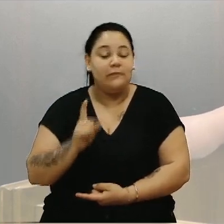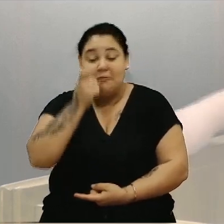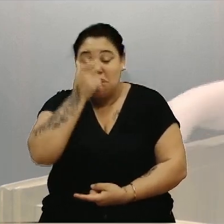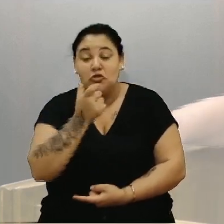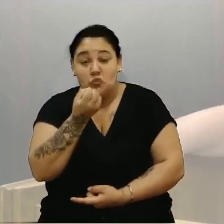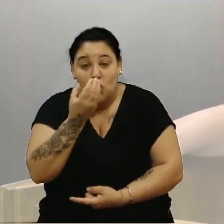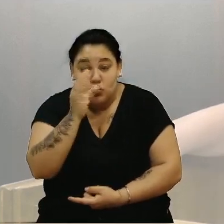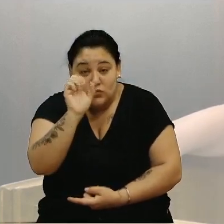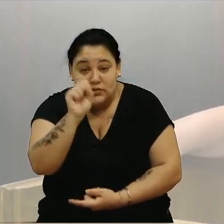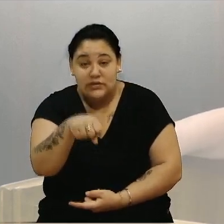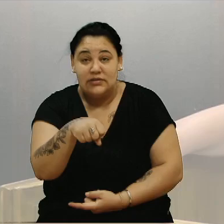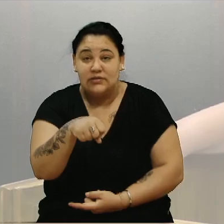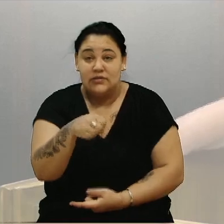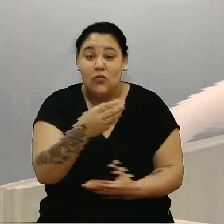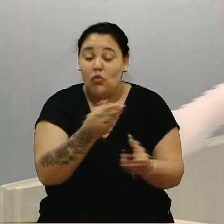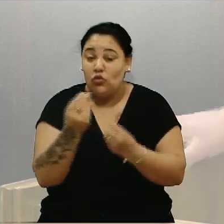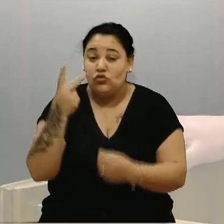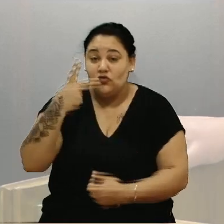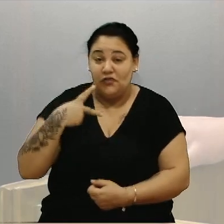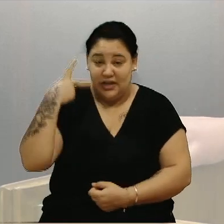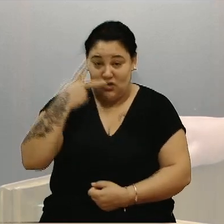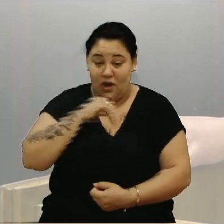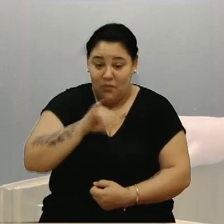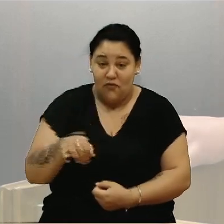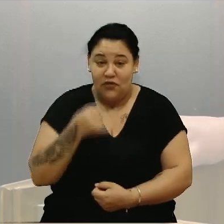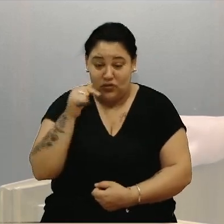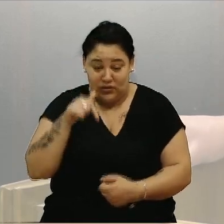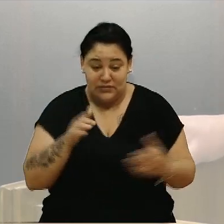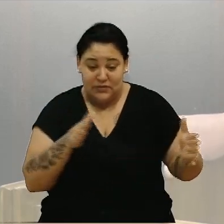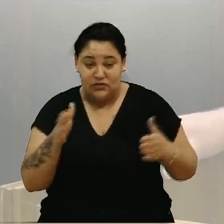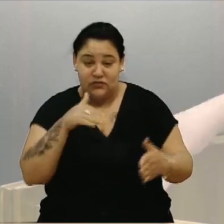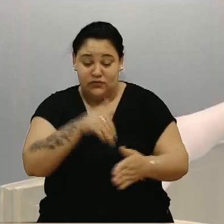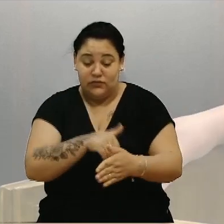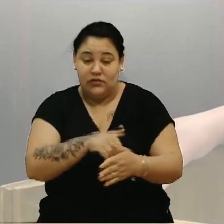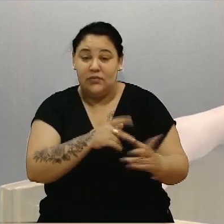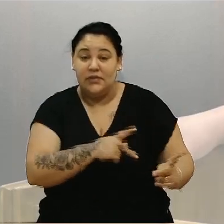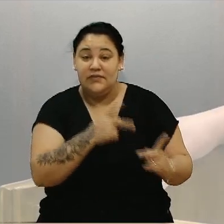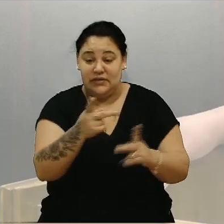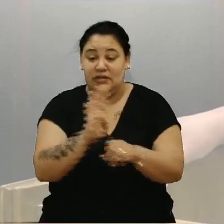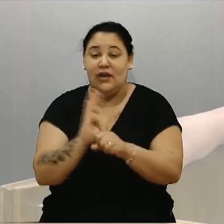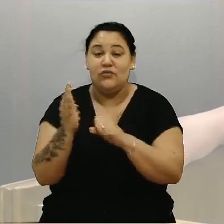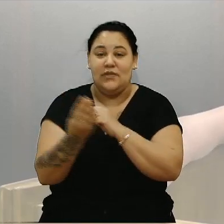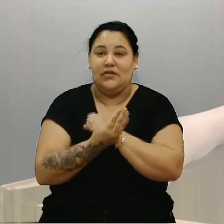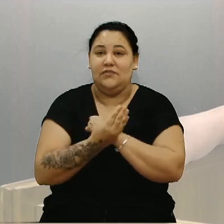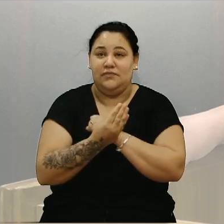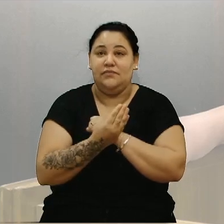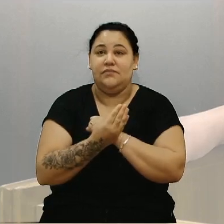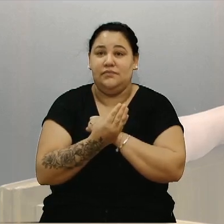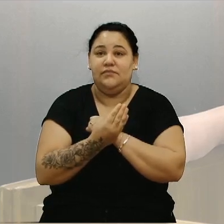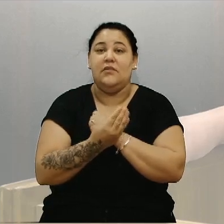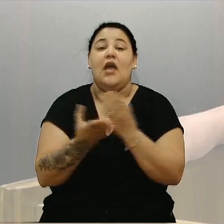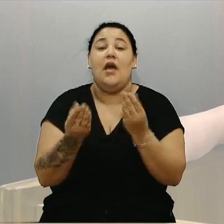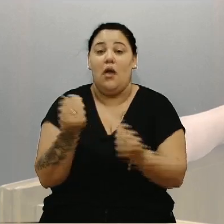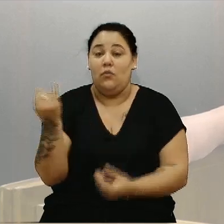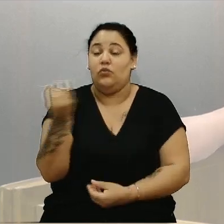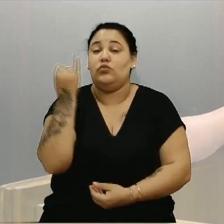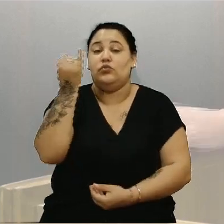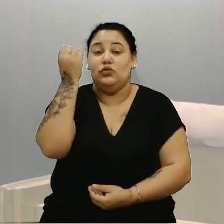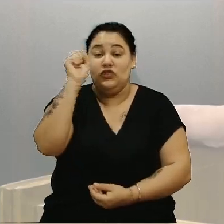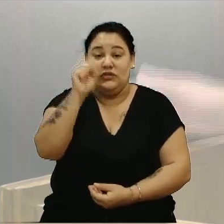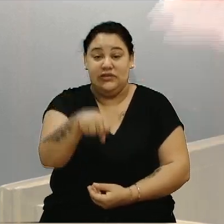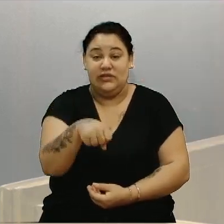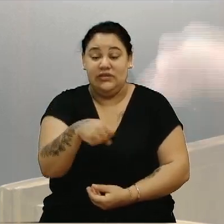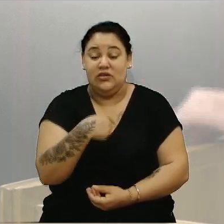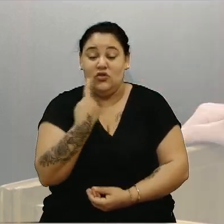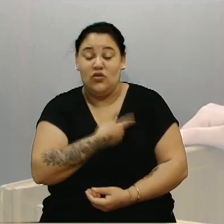muitos vereadores tenham aproveitado nessa eleição para visitar os nossos bairros. Isso é muito importante. A gente